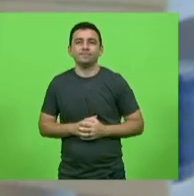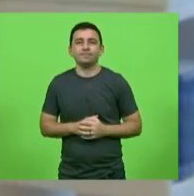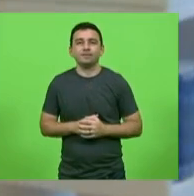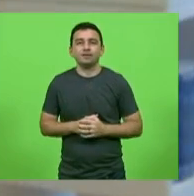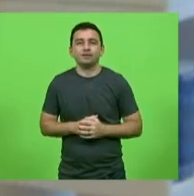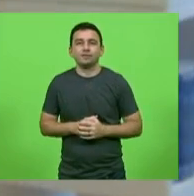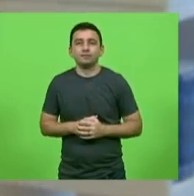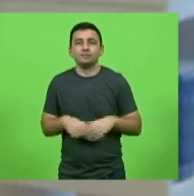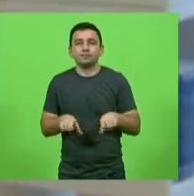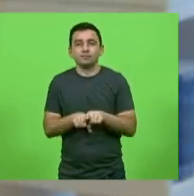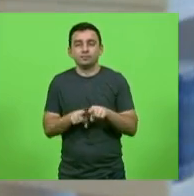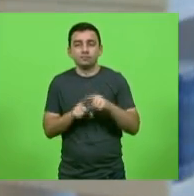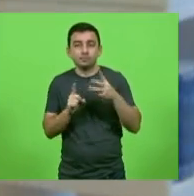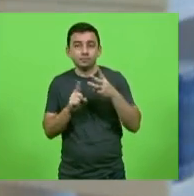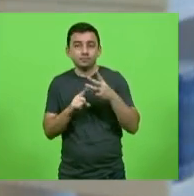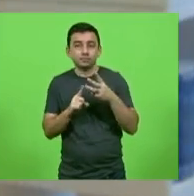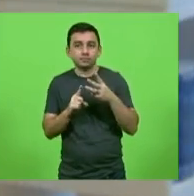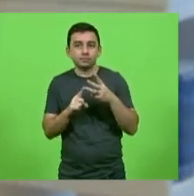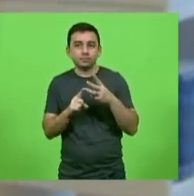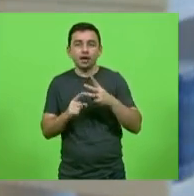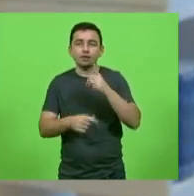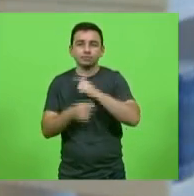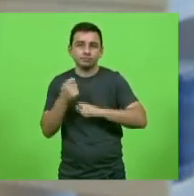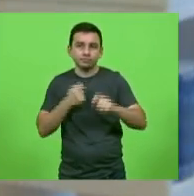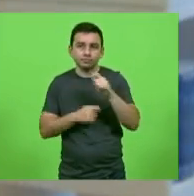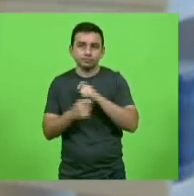A três,